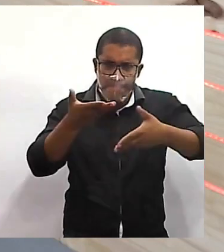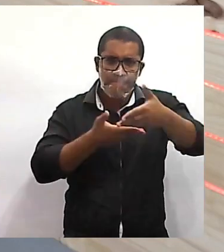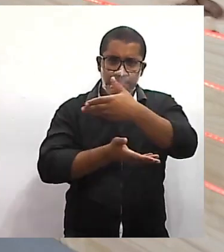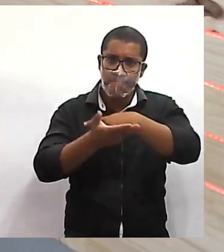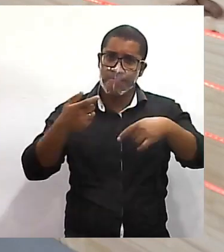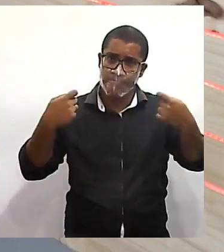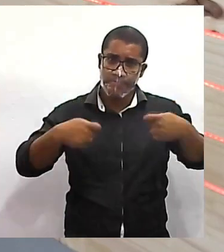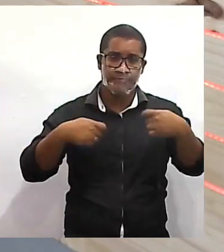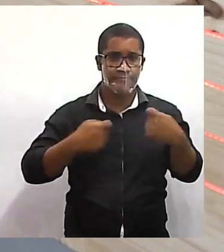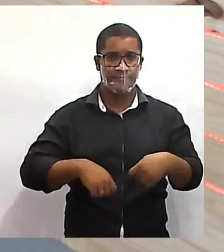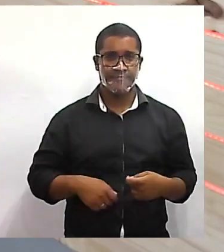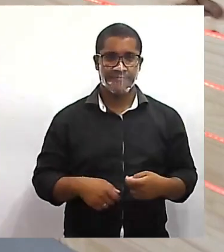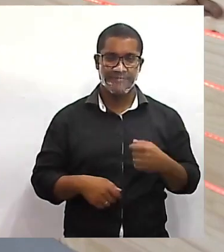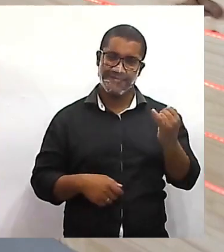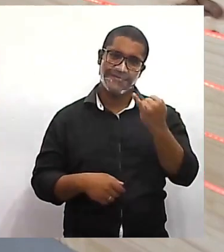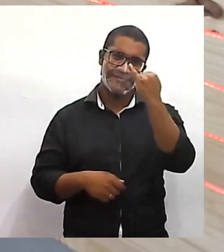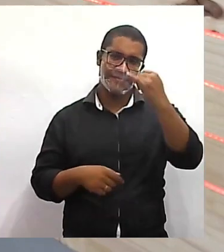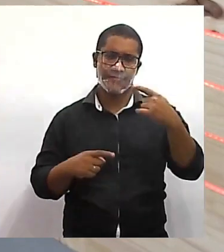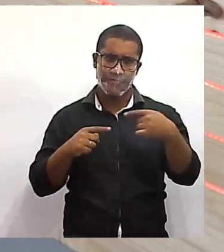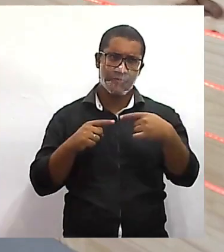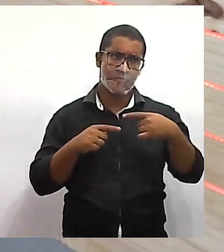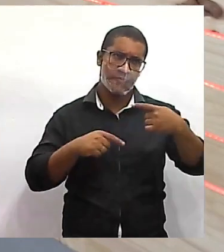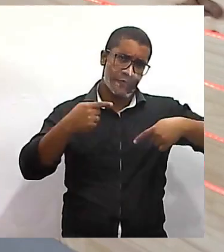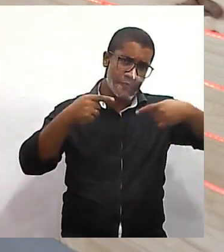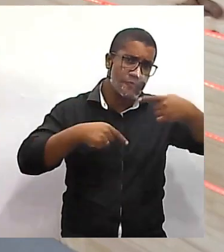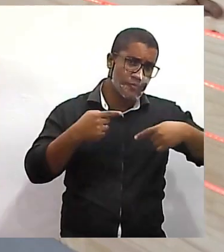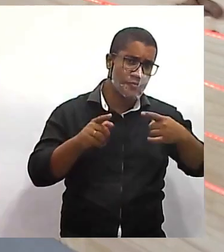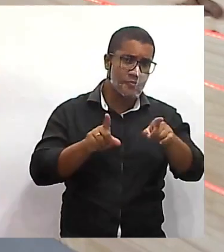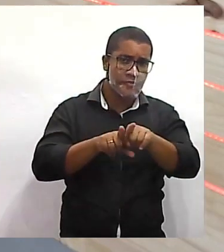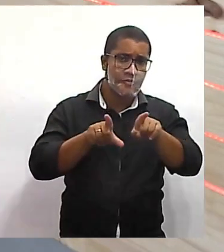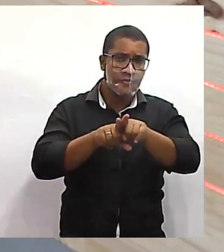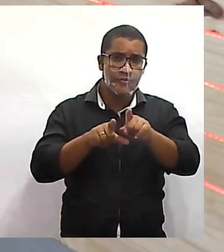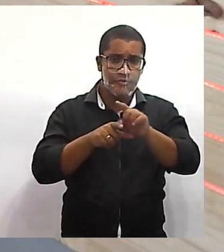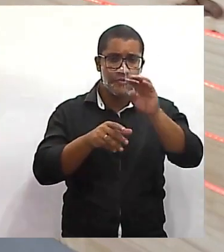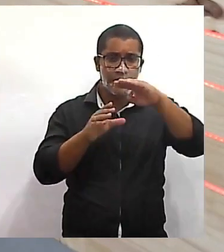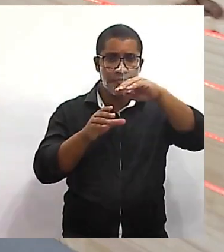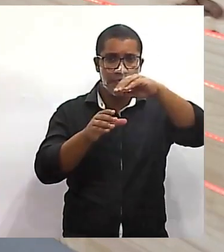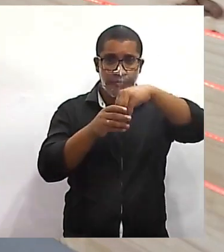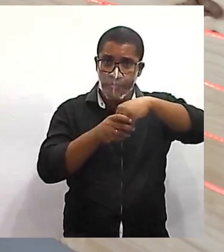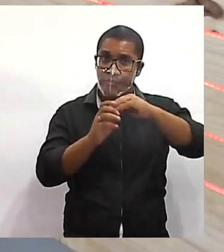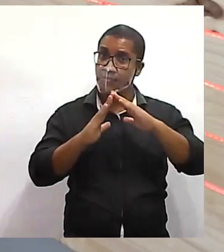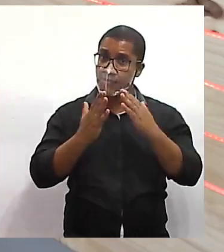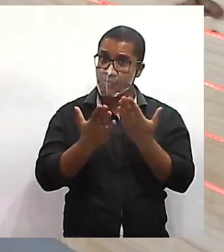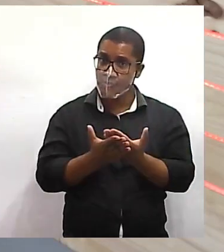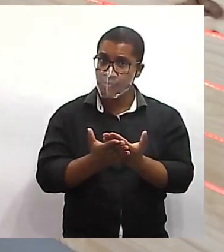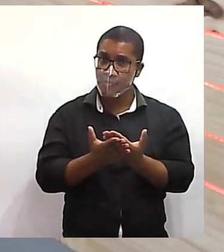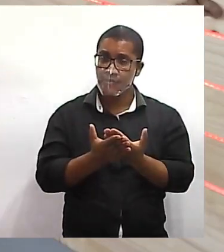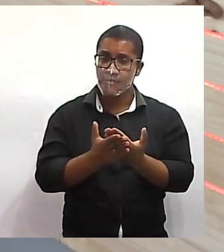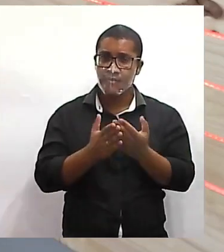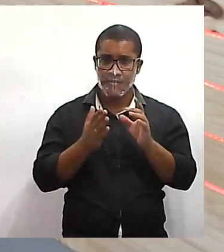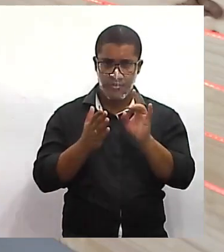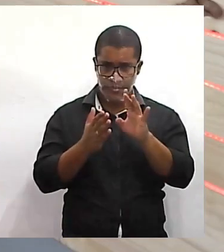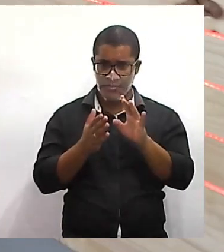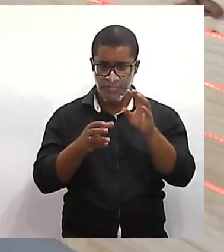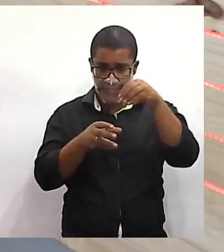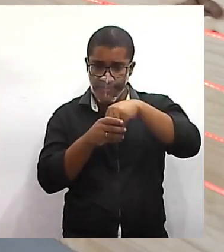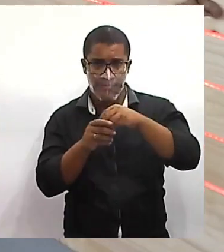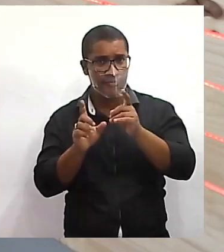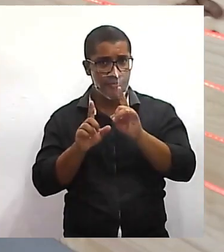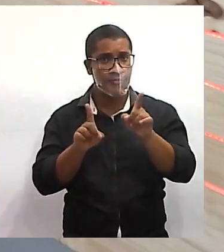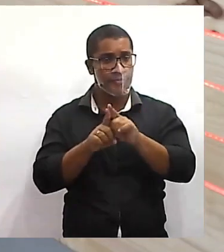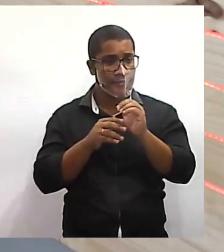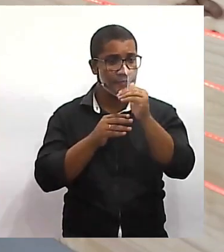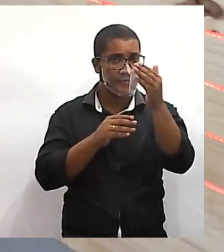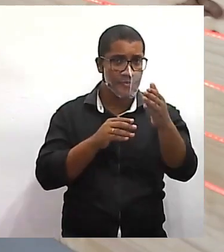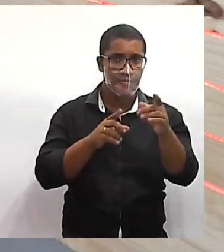perpassa por uma questão política, né? Dentro da escola, não só dentro da escola,